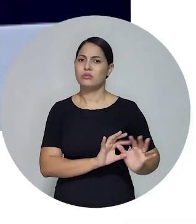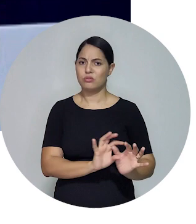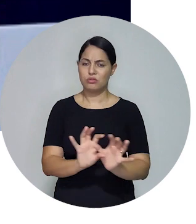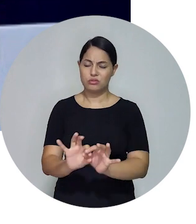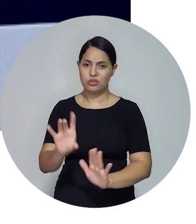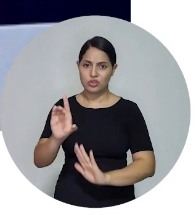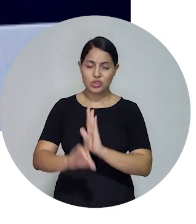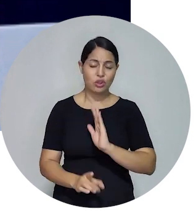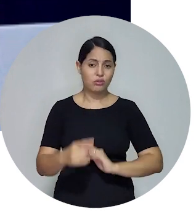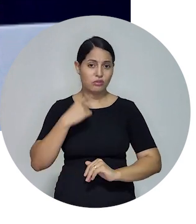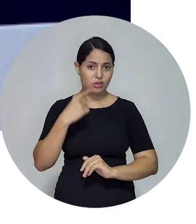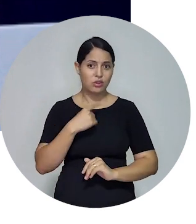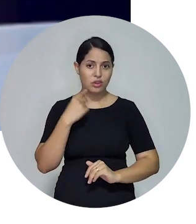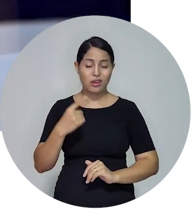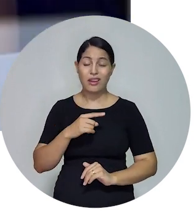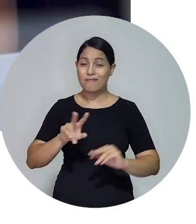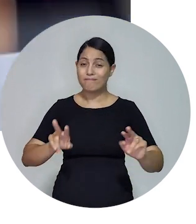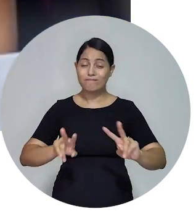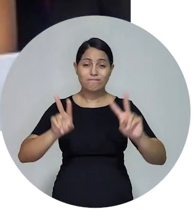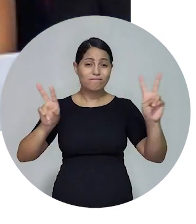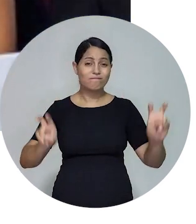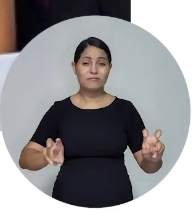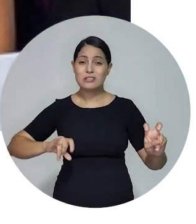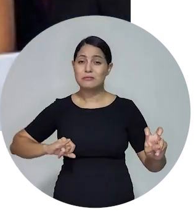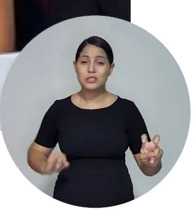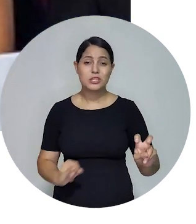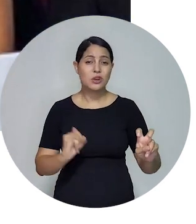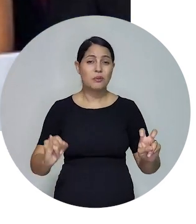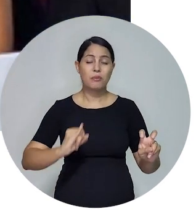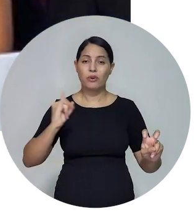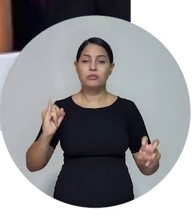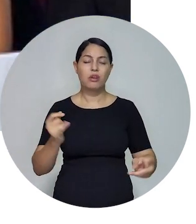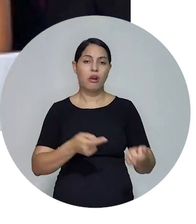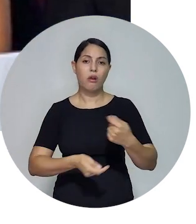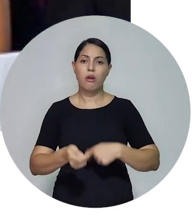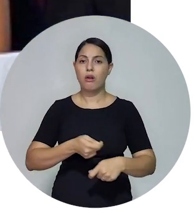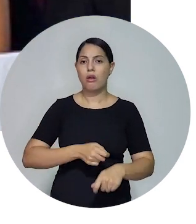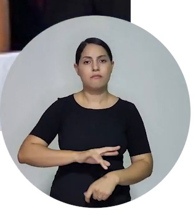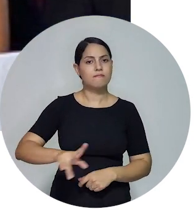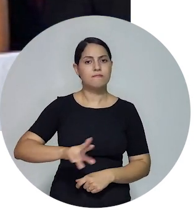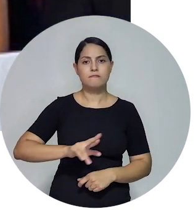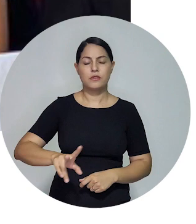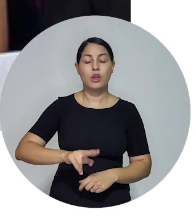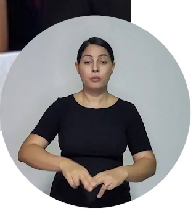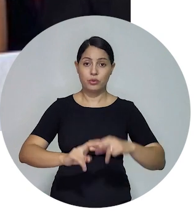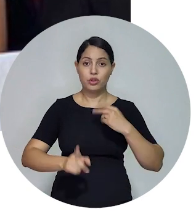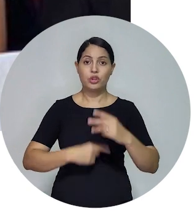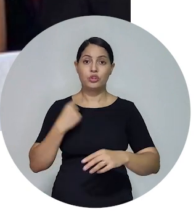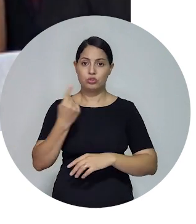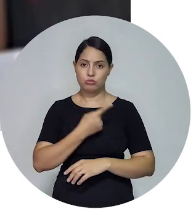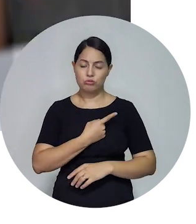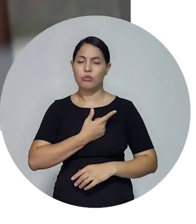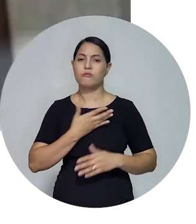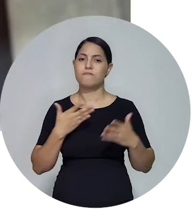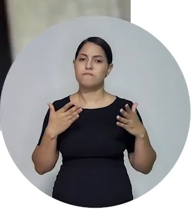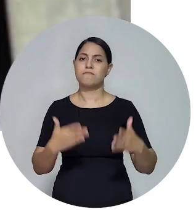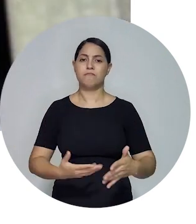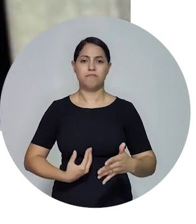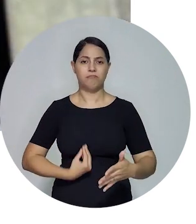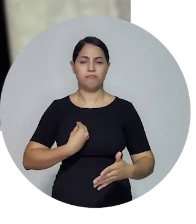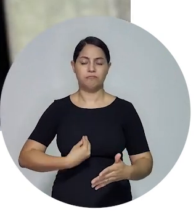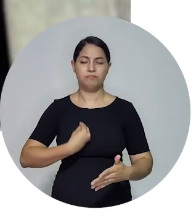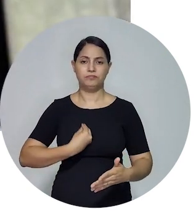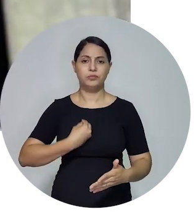e contraditório. E, acima de tudo, por prerrogativas ser uma matéria um pilar intransigível para a